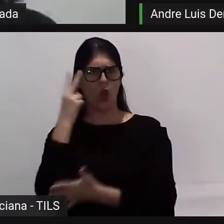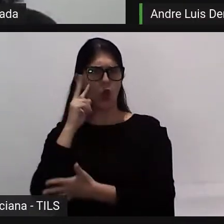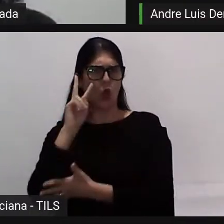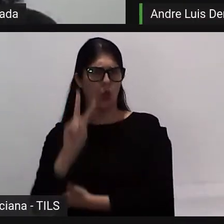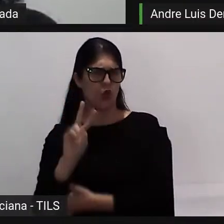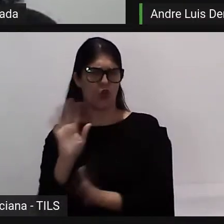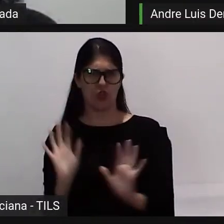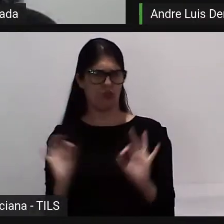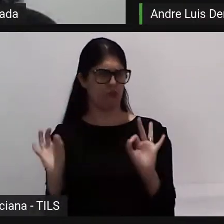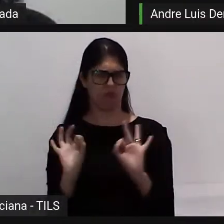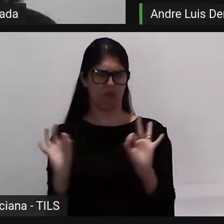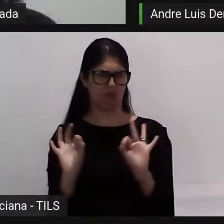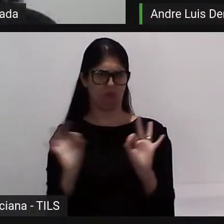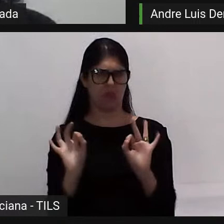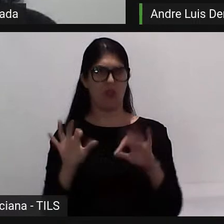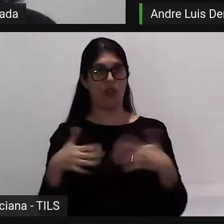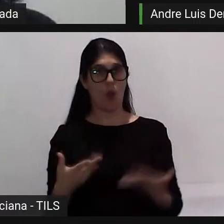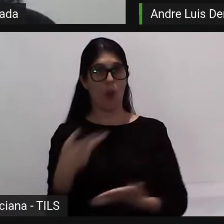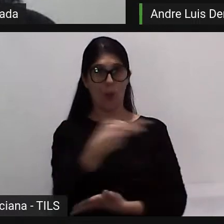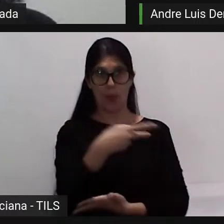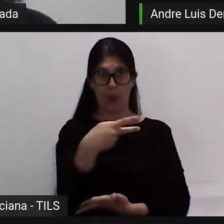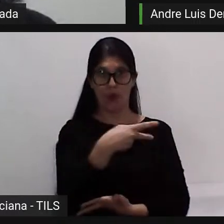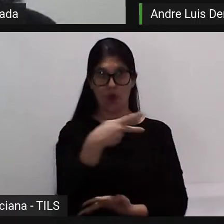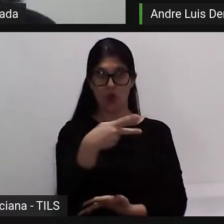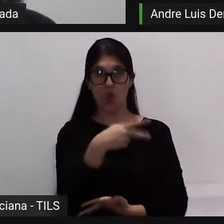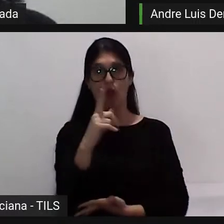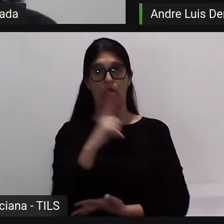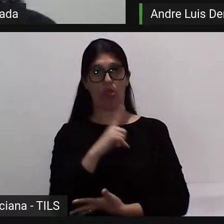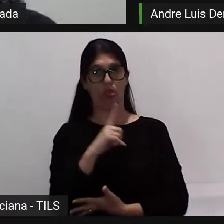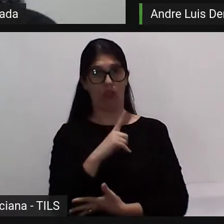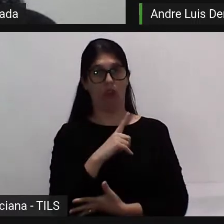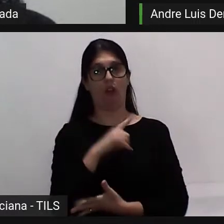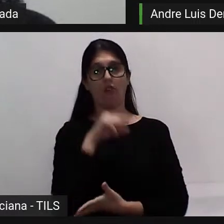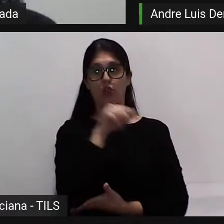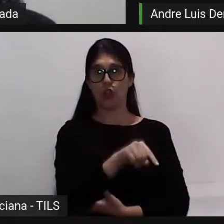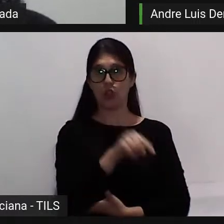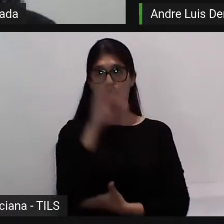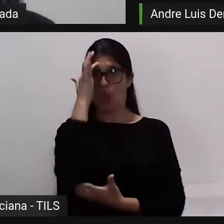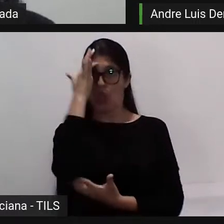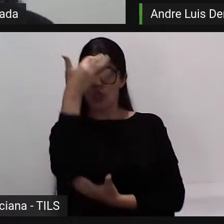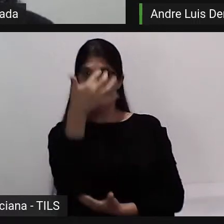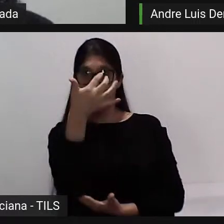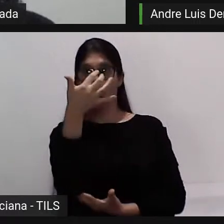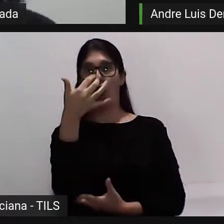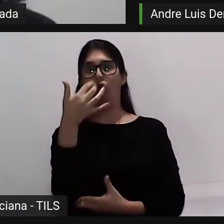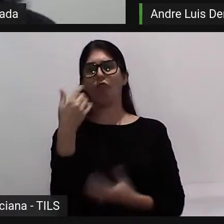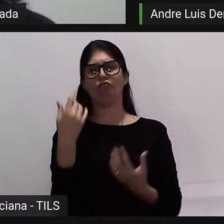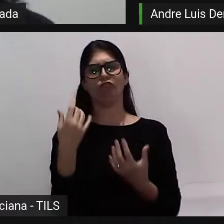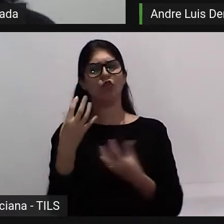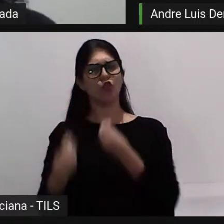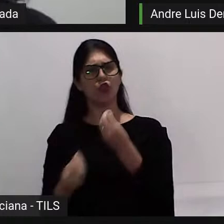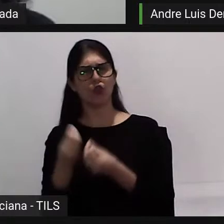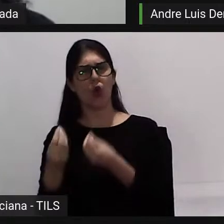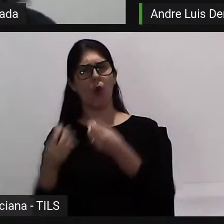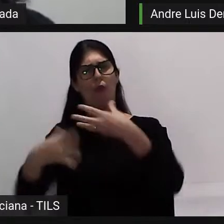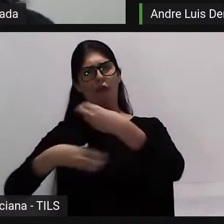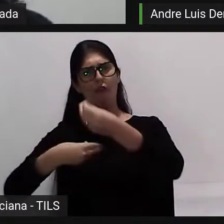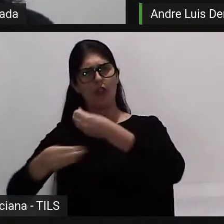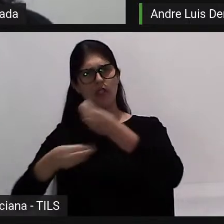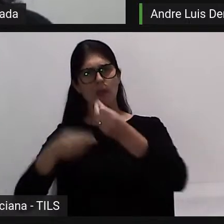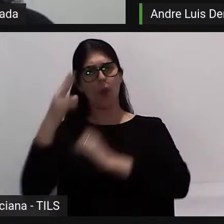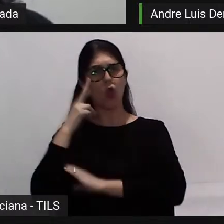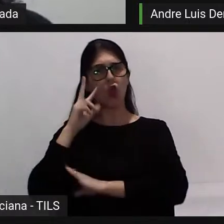estava liberada. Então, o professor vai ter essa questão que vai ter que flexibilizar por causa dos 2 dias